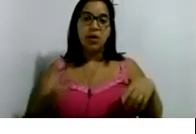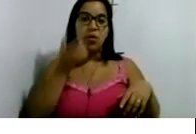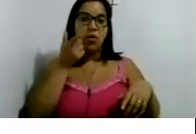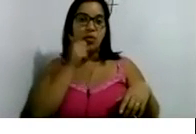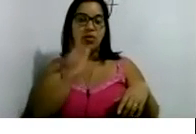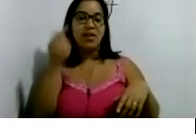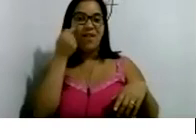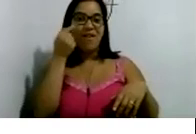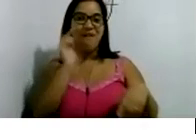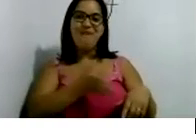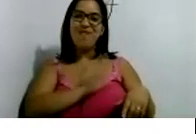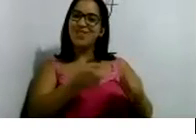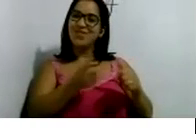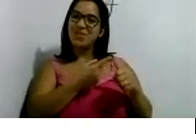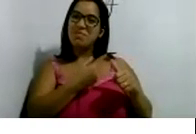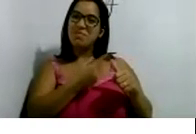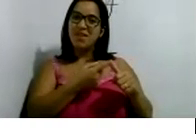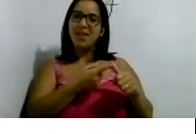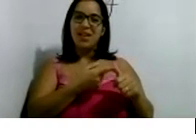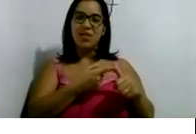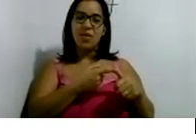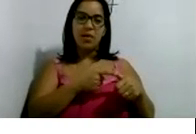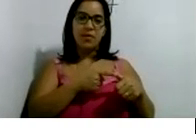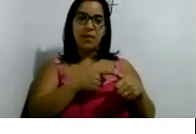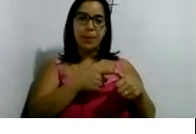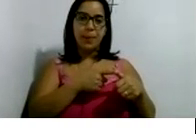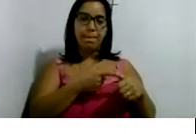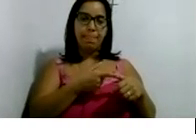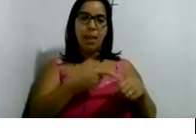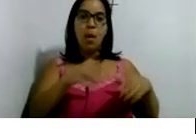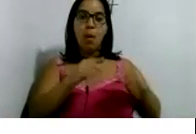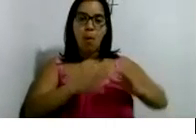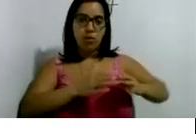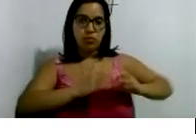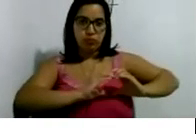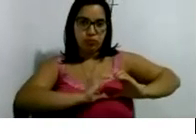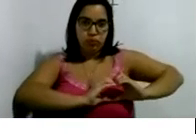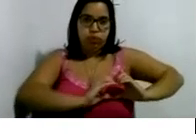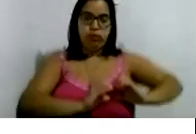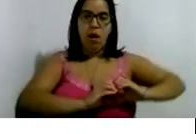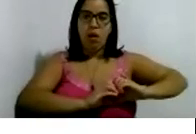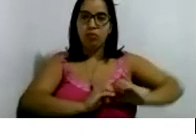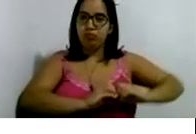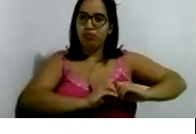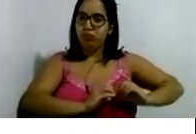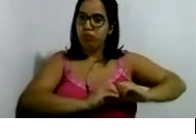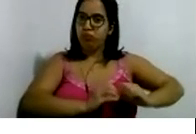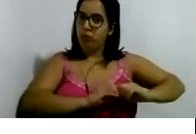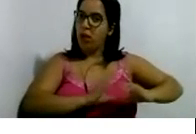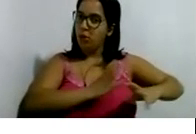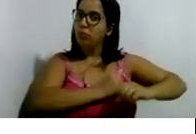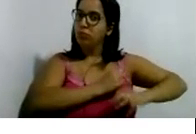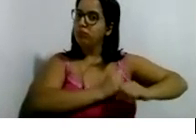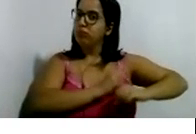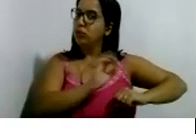coração primitivo, formando uma grande proeminência ventral, e esse órgão já bombeia sangue. E